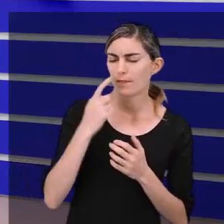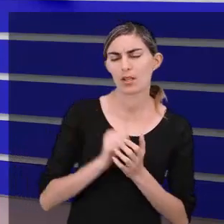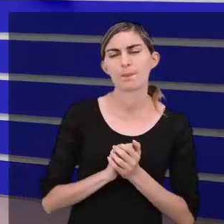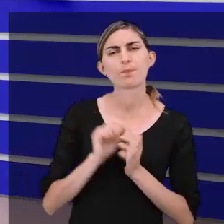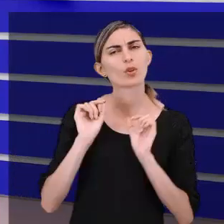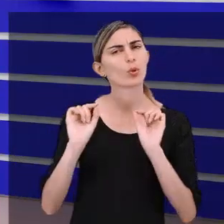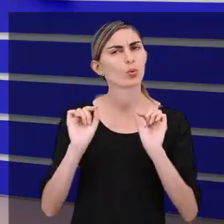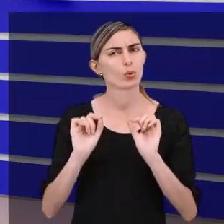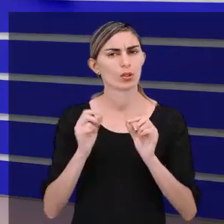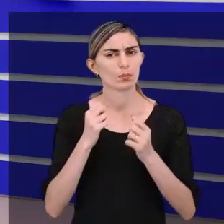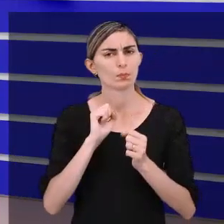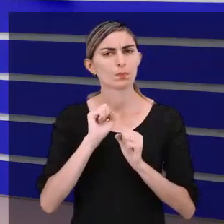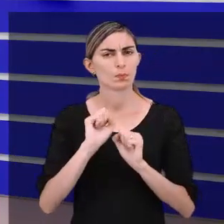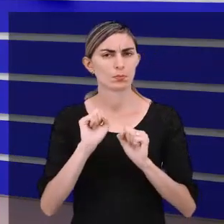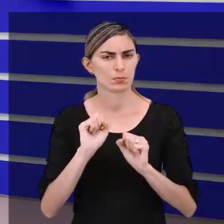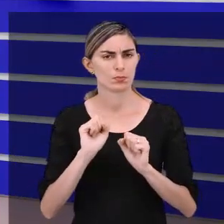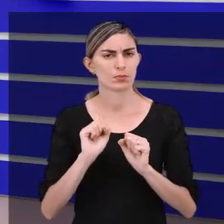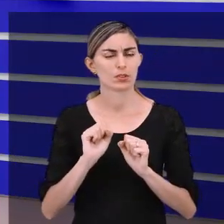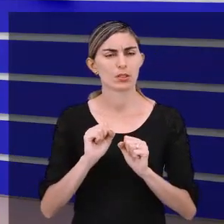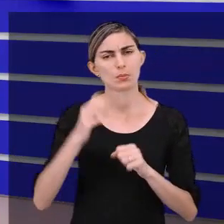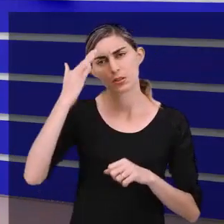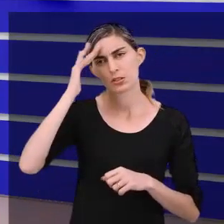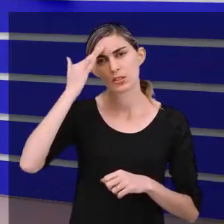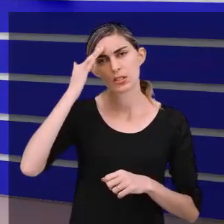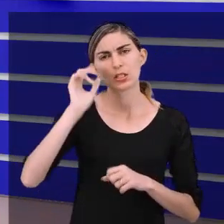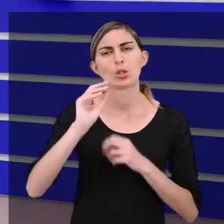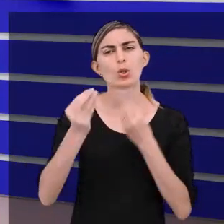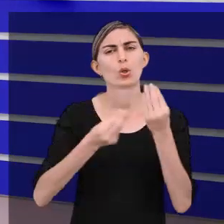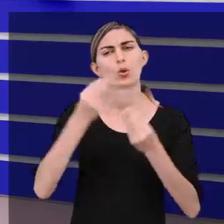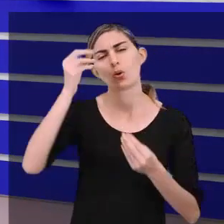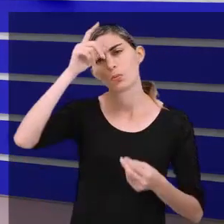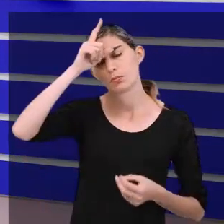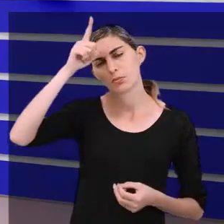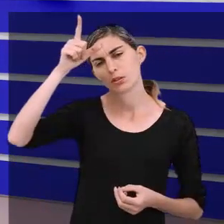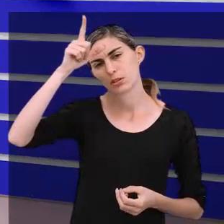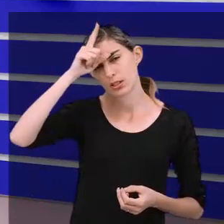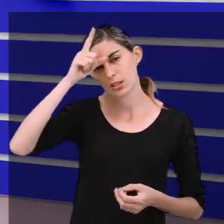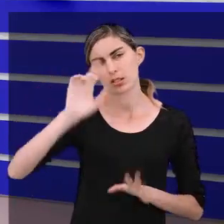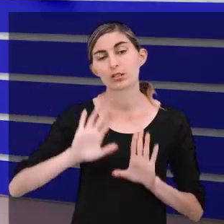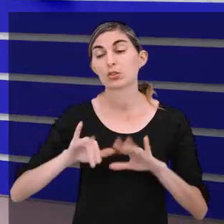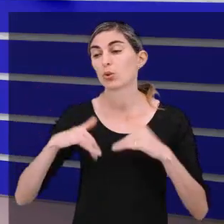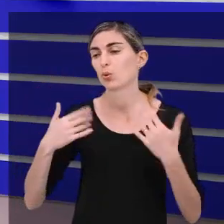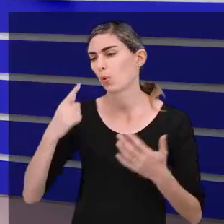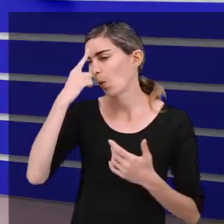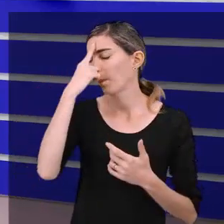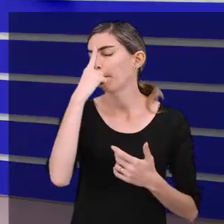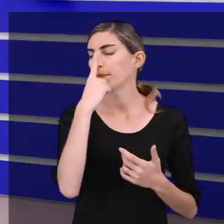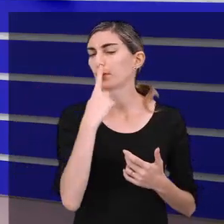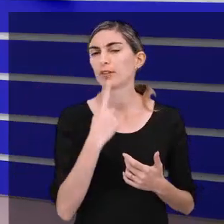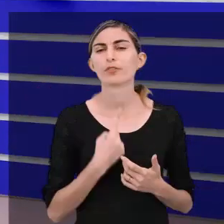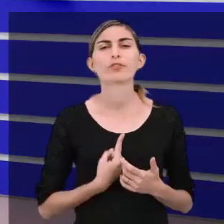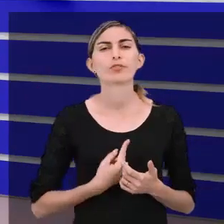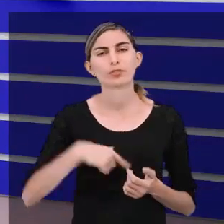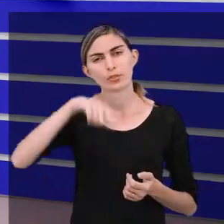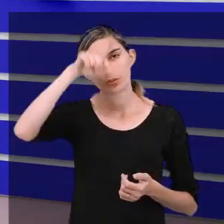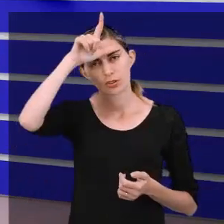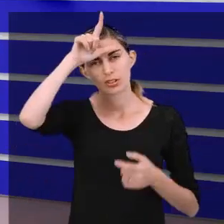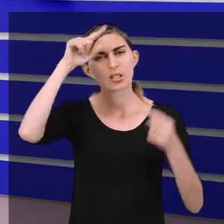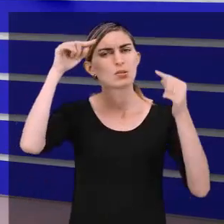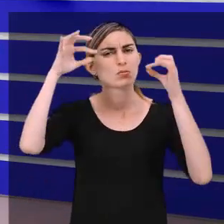o que podemos entender como liderança e qual seria o perfil de liderança